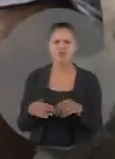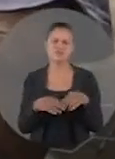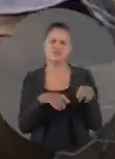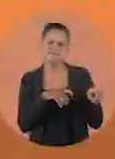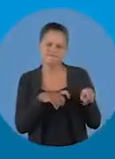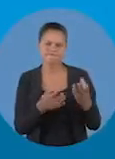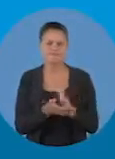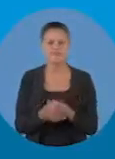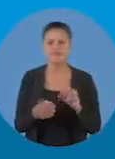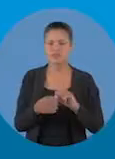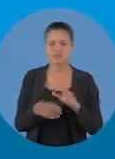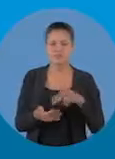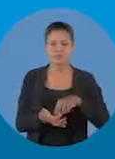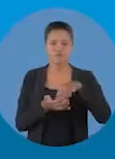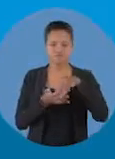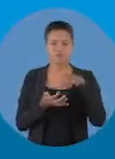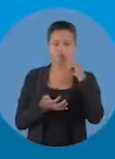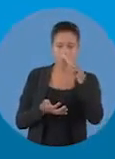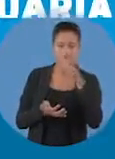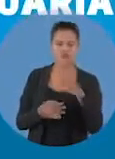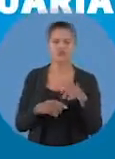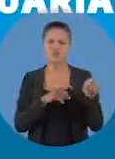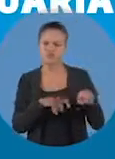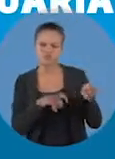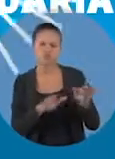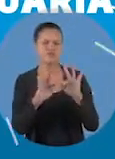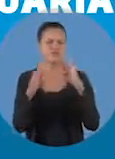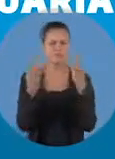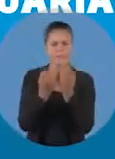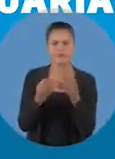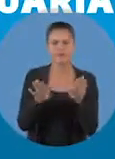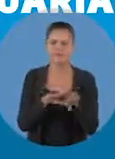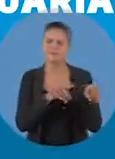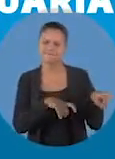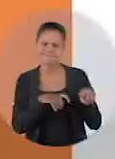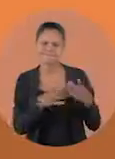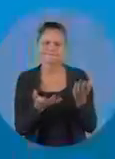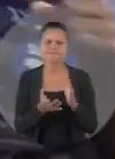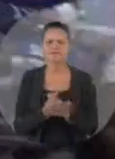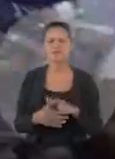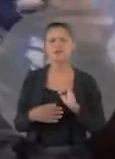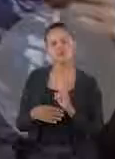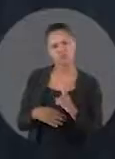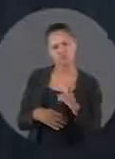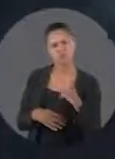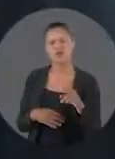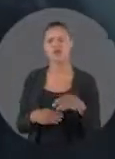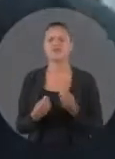e urbanos, para fortalecer ainda mais a agricultura familiar e a agropecuária, para também